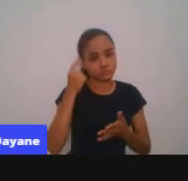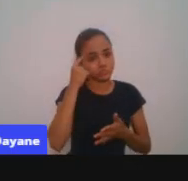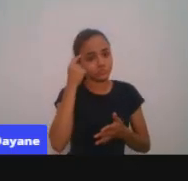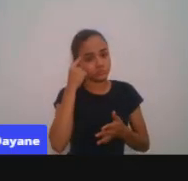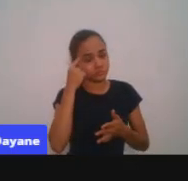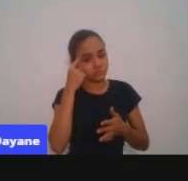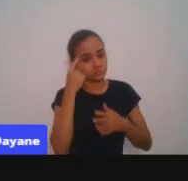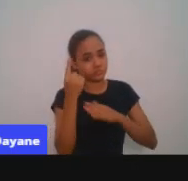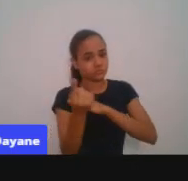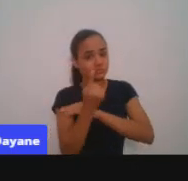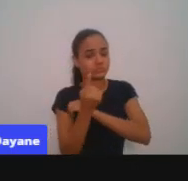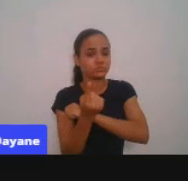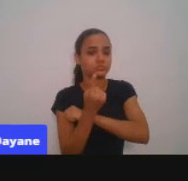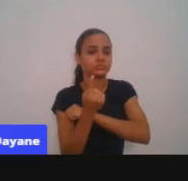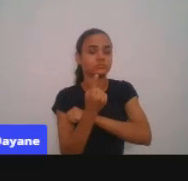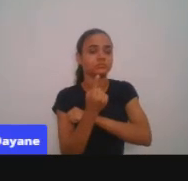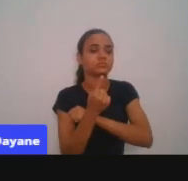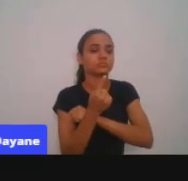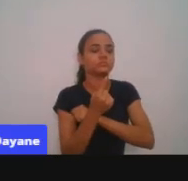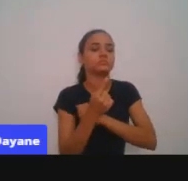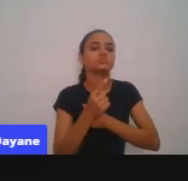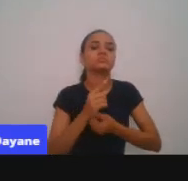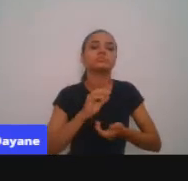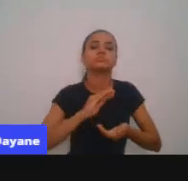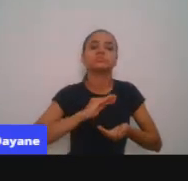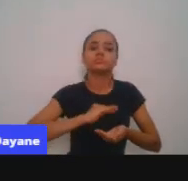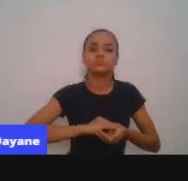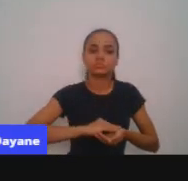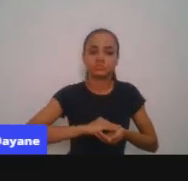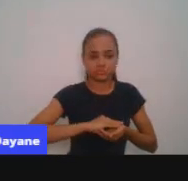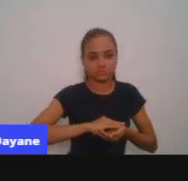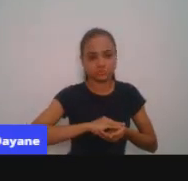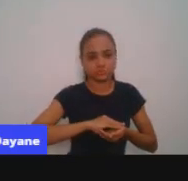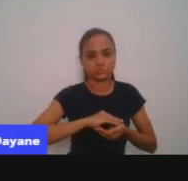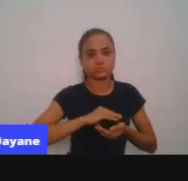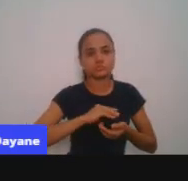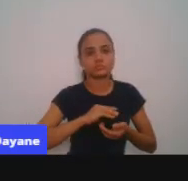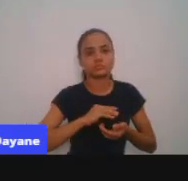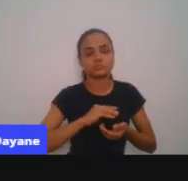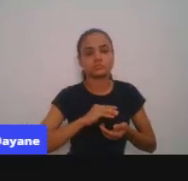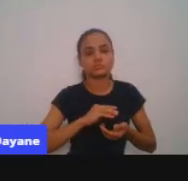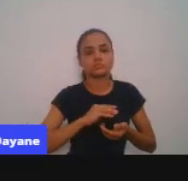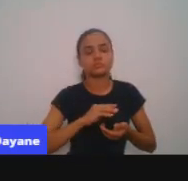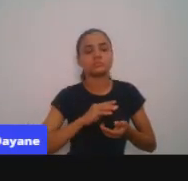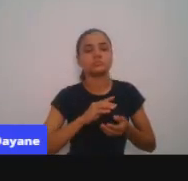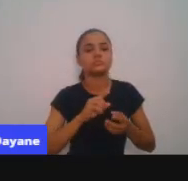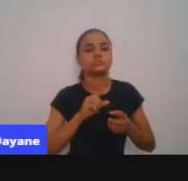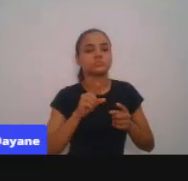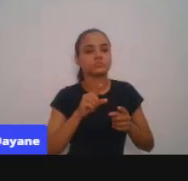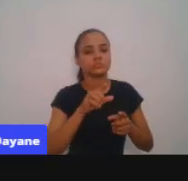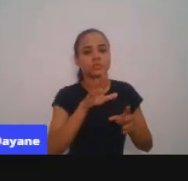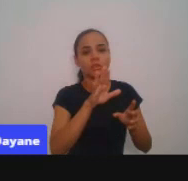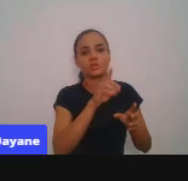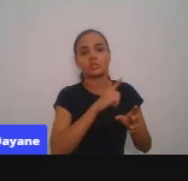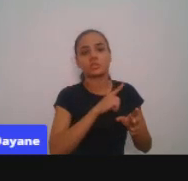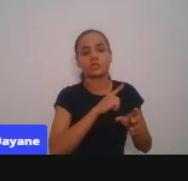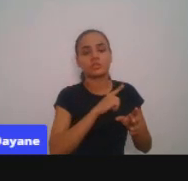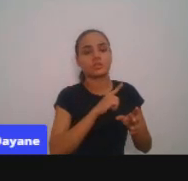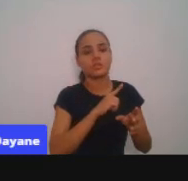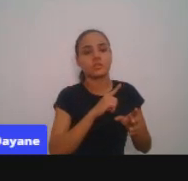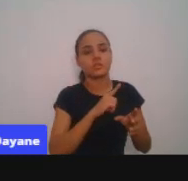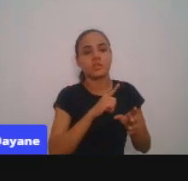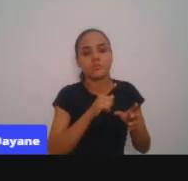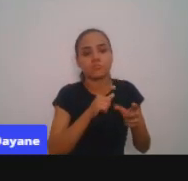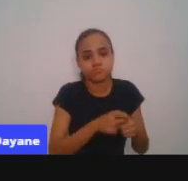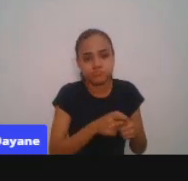estou falando em termos de educação infantil, nós temos 195 escolas que atendem crianças matriculadas na educação